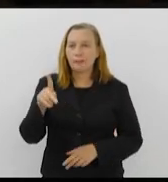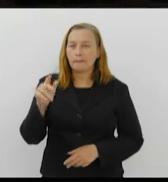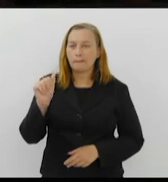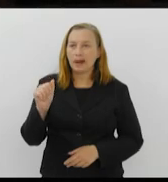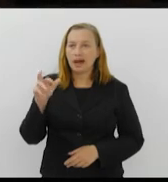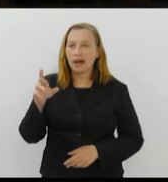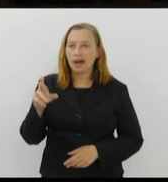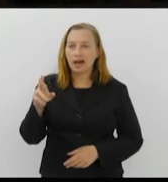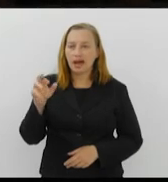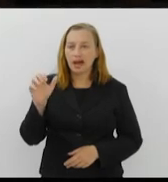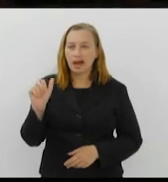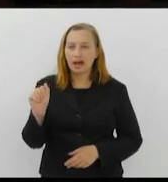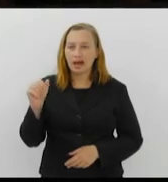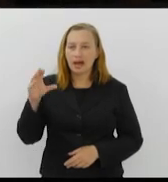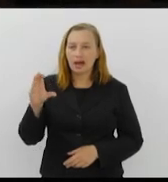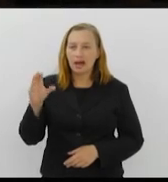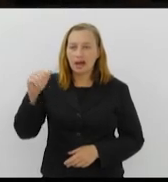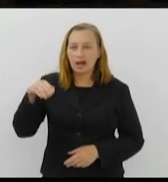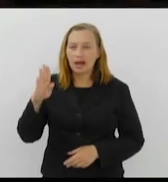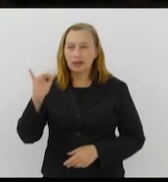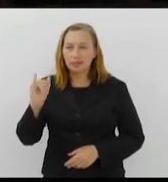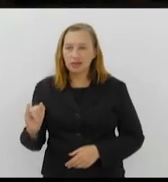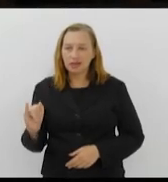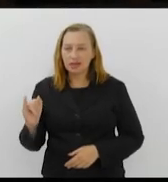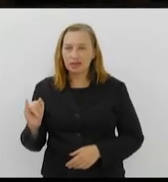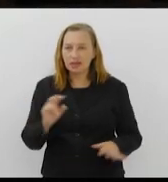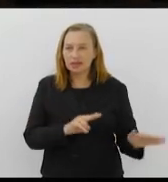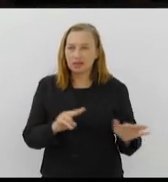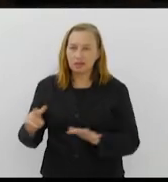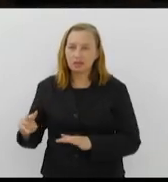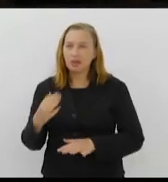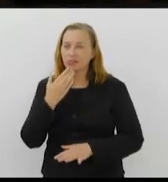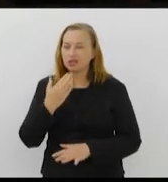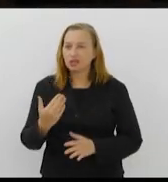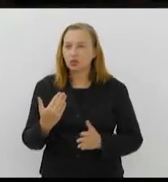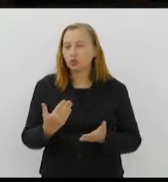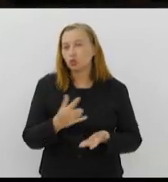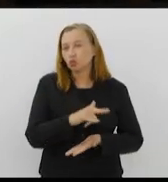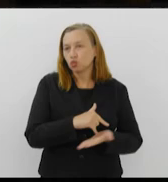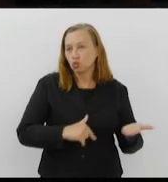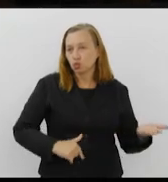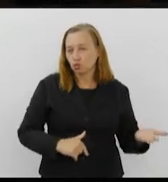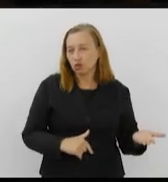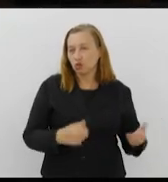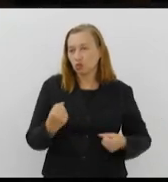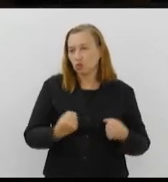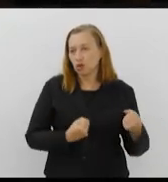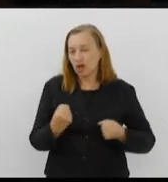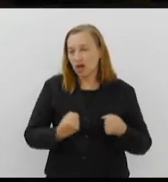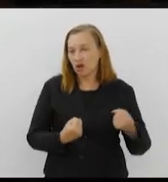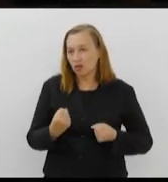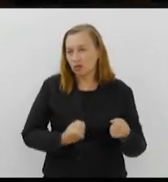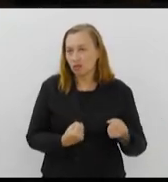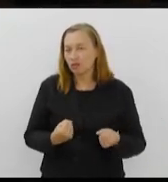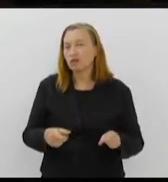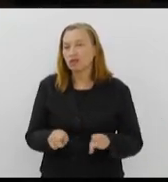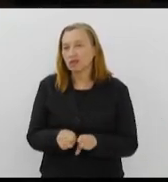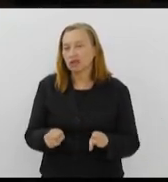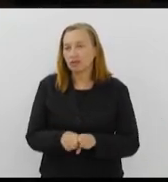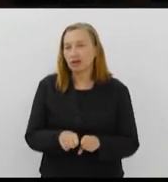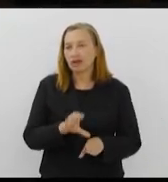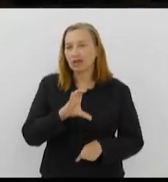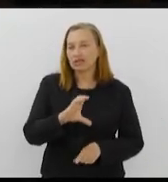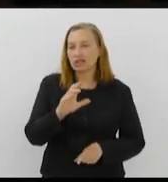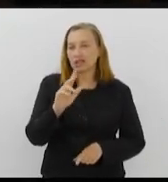semana, pedindo documento de veículo e habilitação. Eu queria deixar claro aqui, como eu